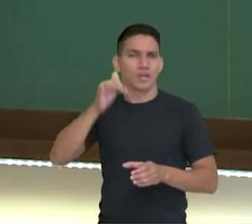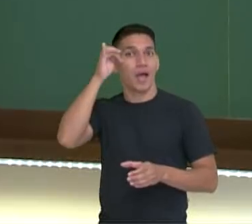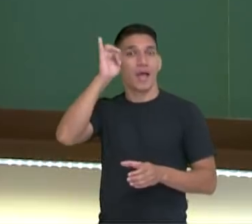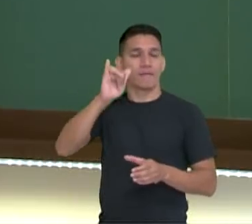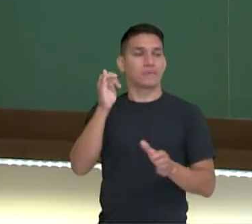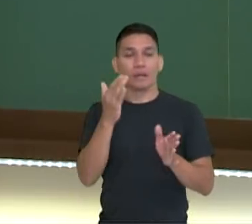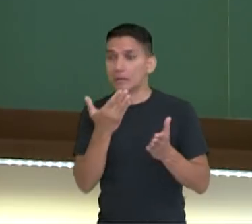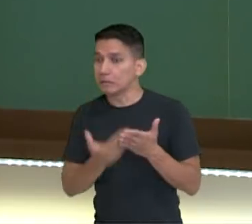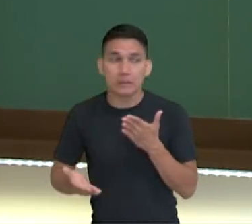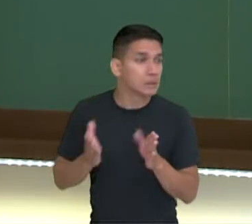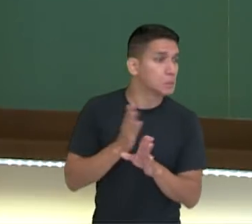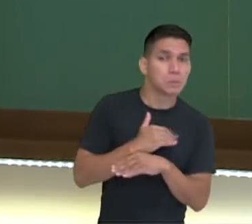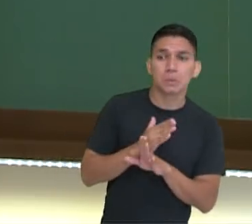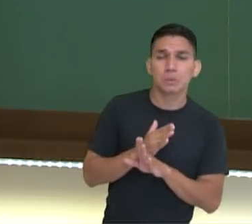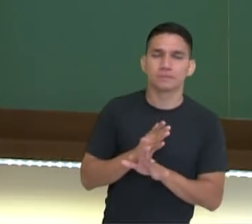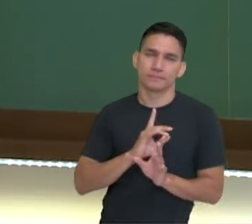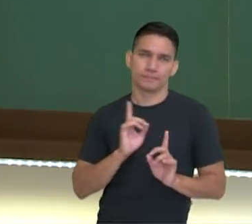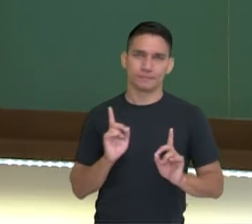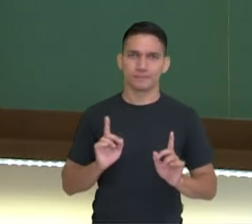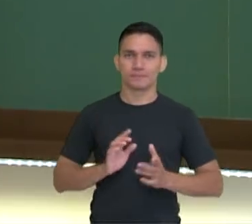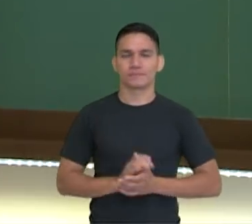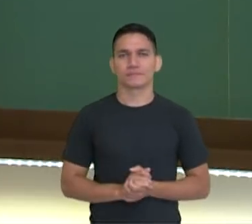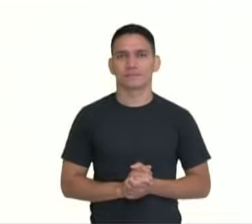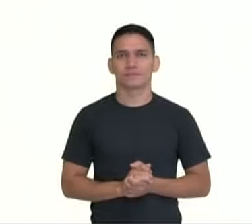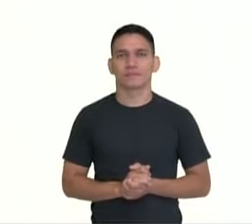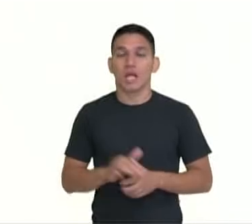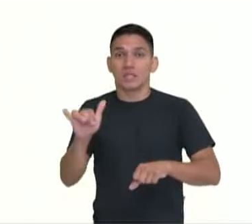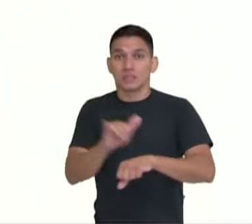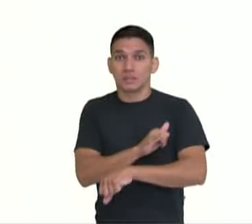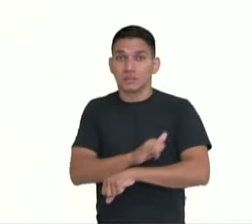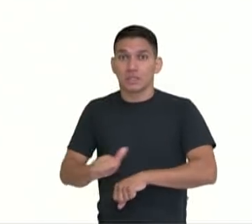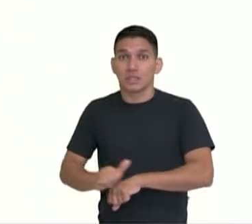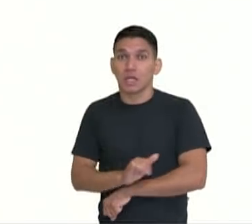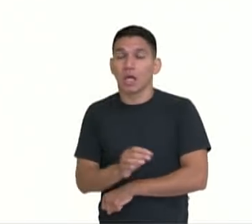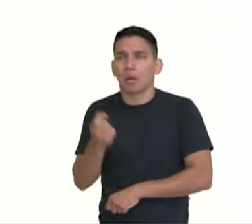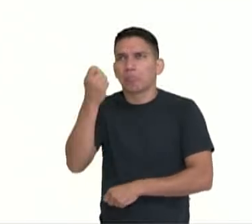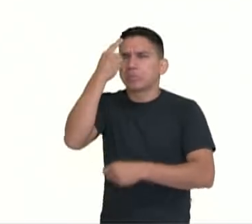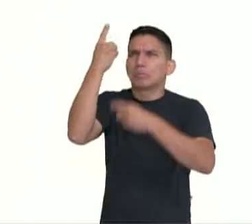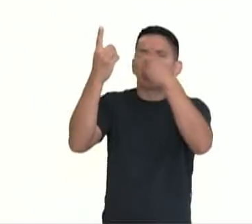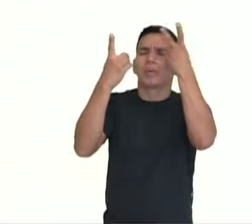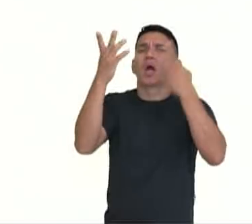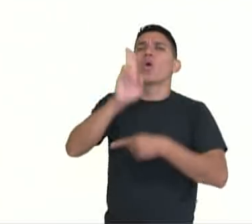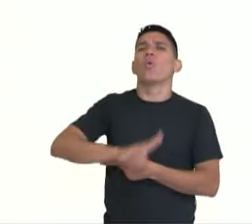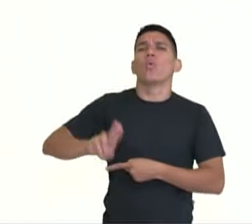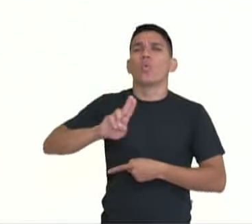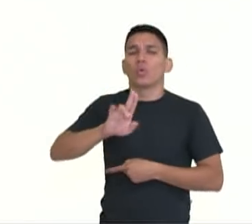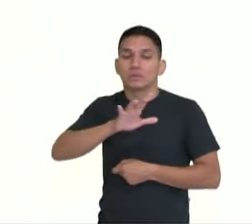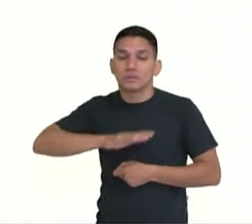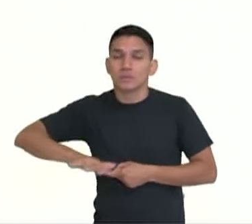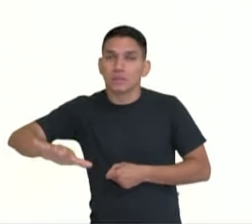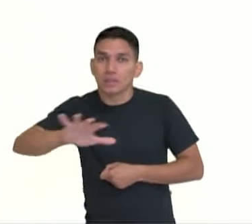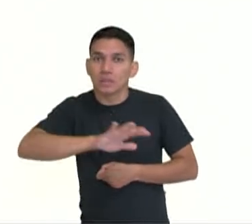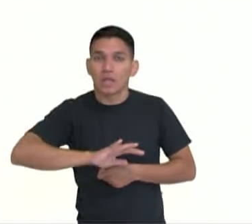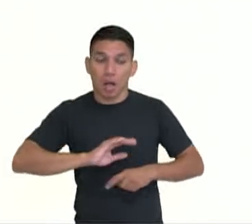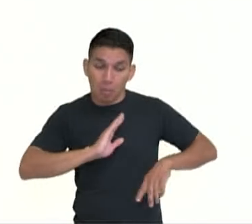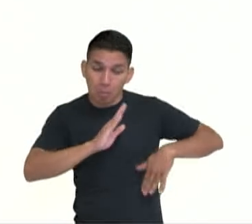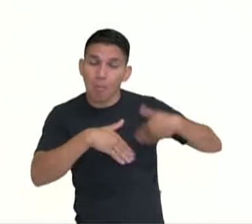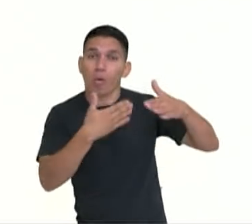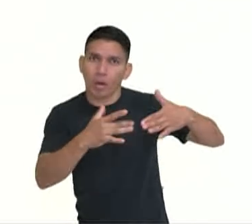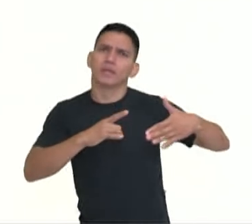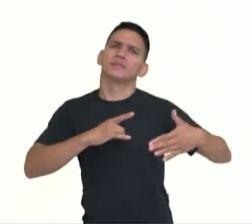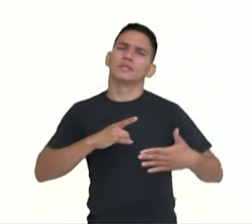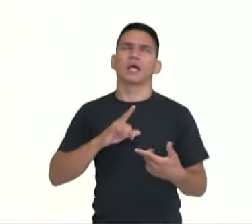né? Os instrumentos criados para se localizar em um determinado espaço sofreram modificações ao longo do tempo. Então, nós falamos